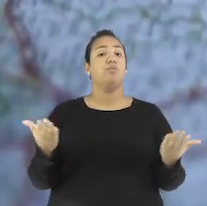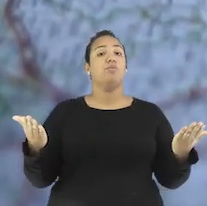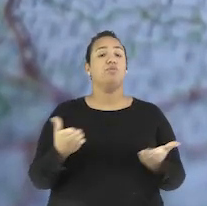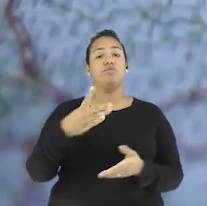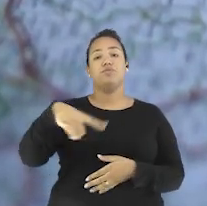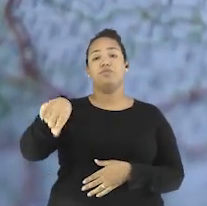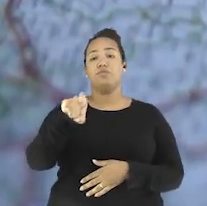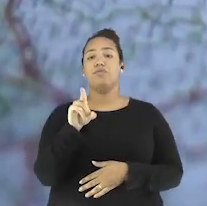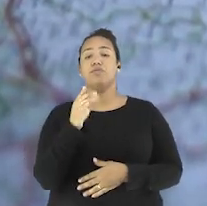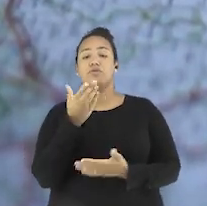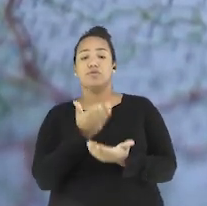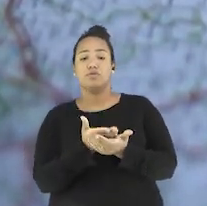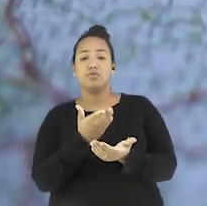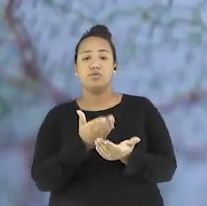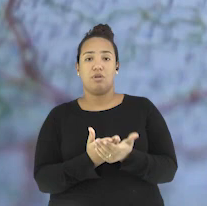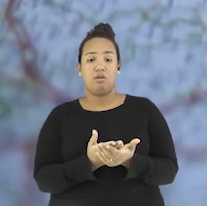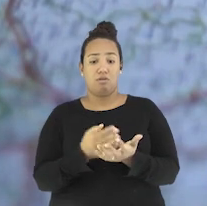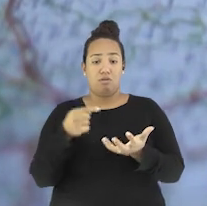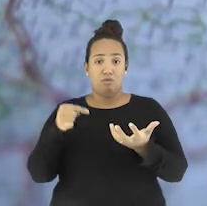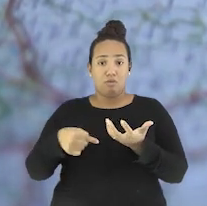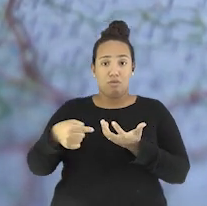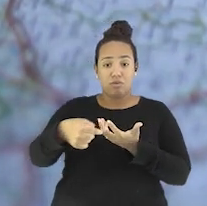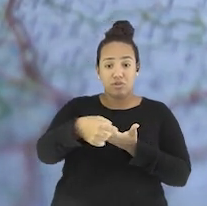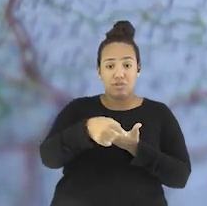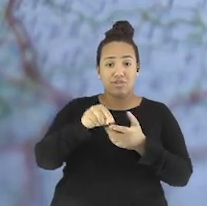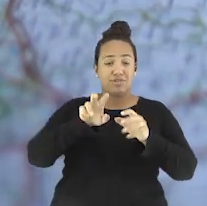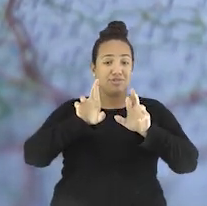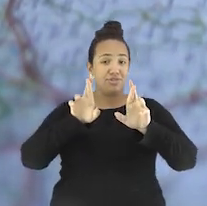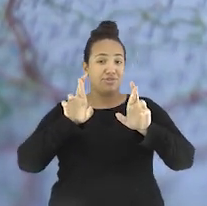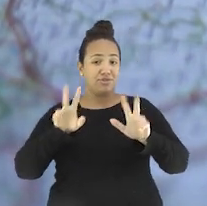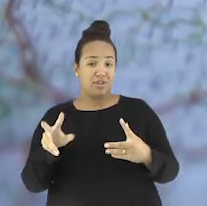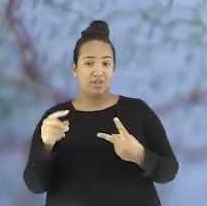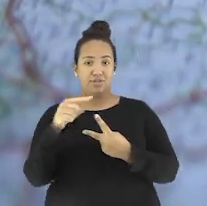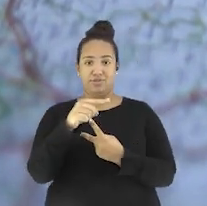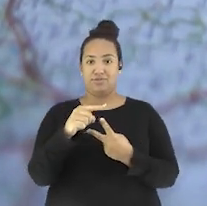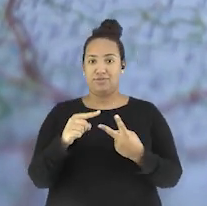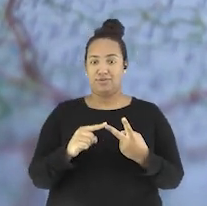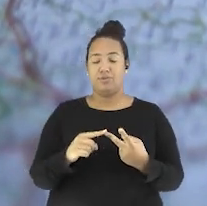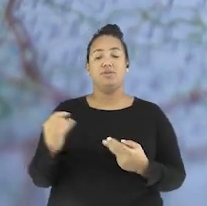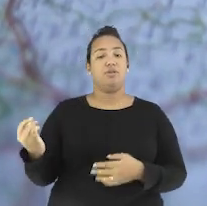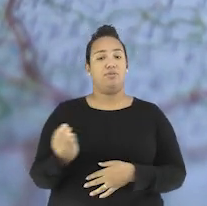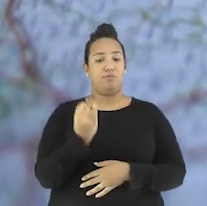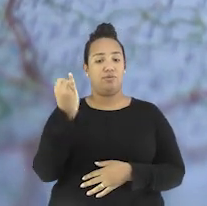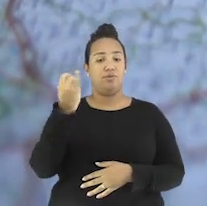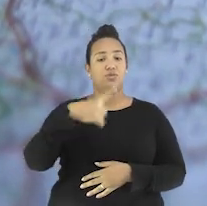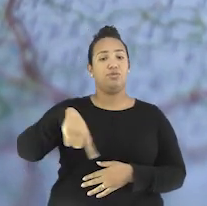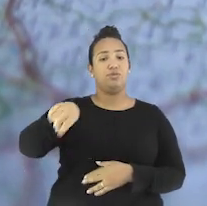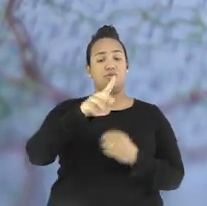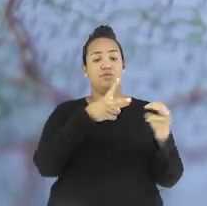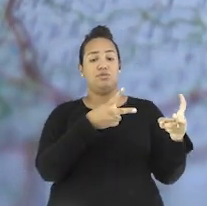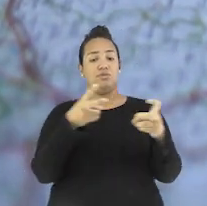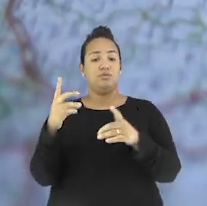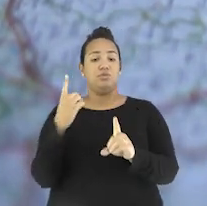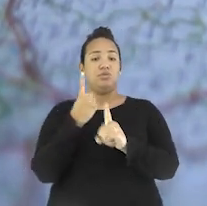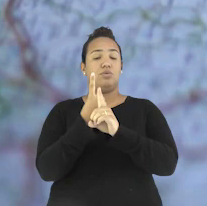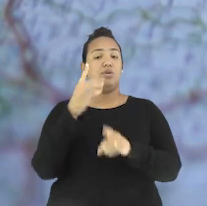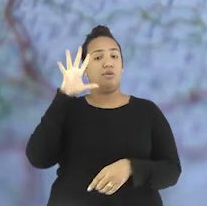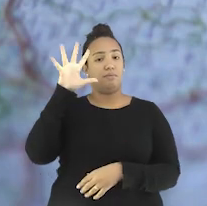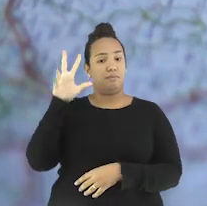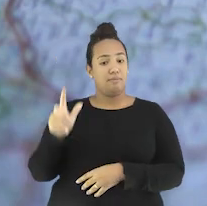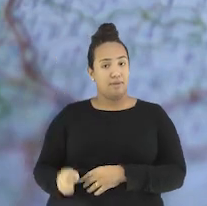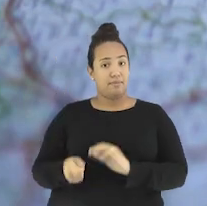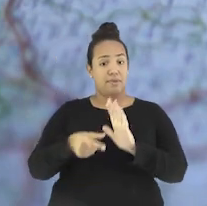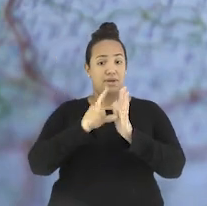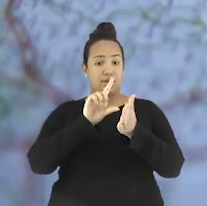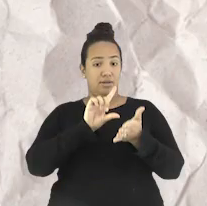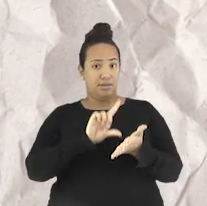estudar dois continentes tão diferentes e distantes de nós, é importante que nós saibamos identificar eles no mapa, antes de seguir